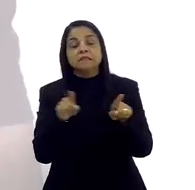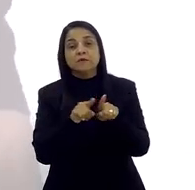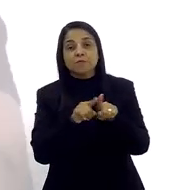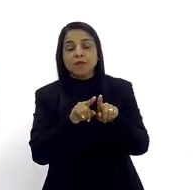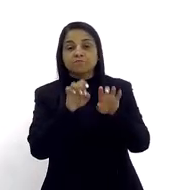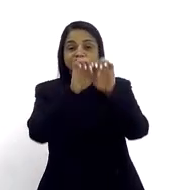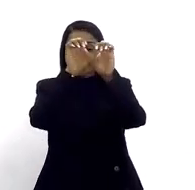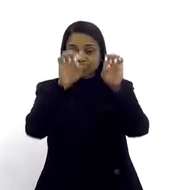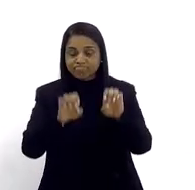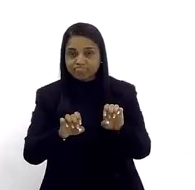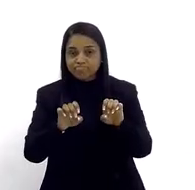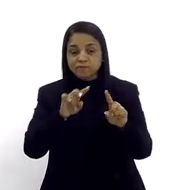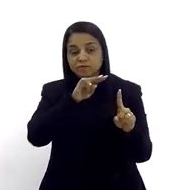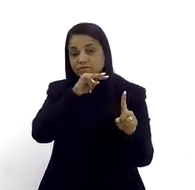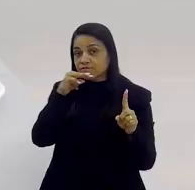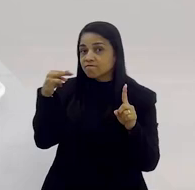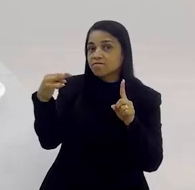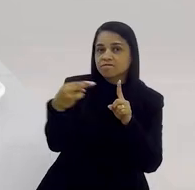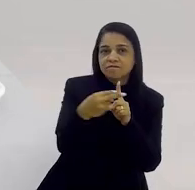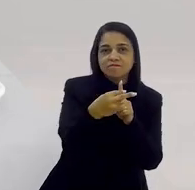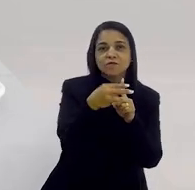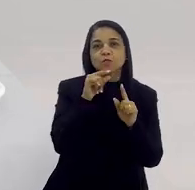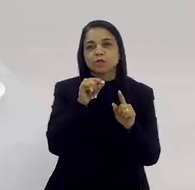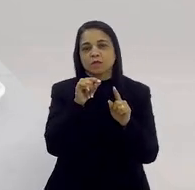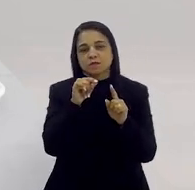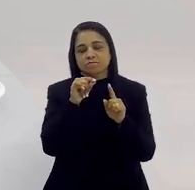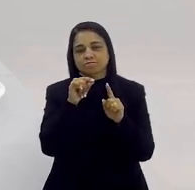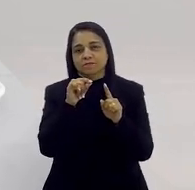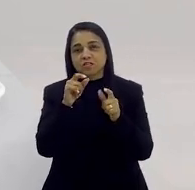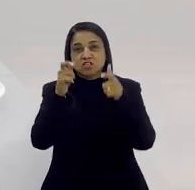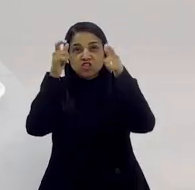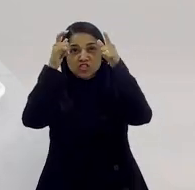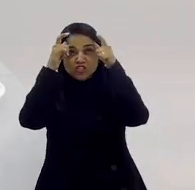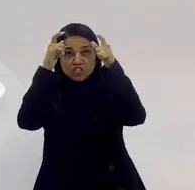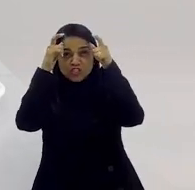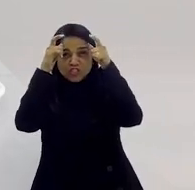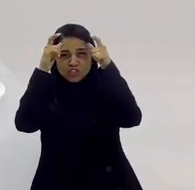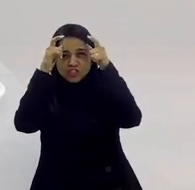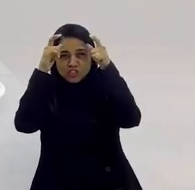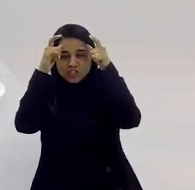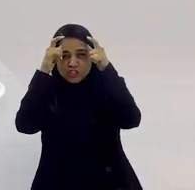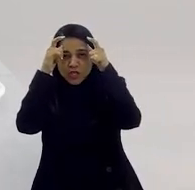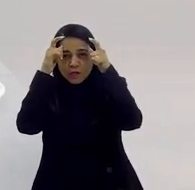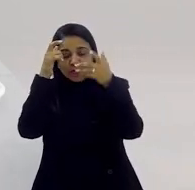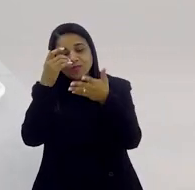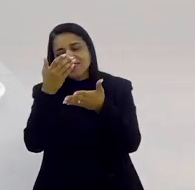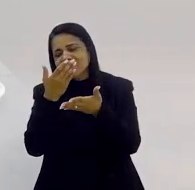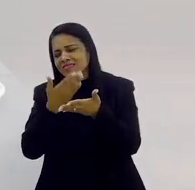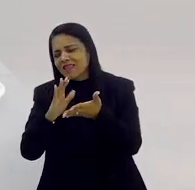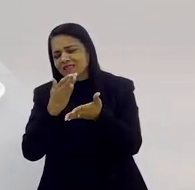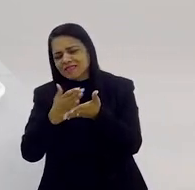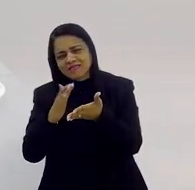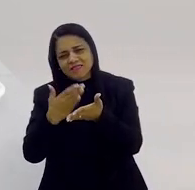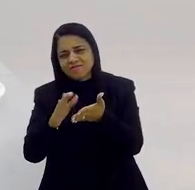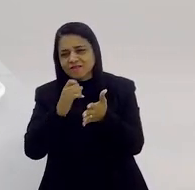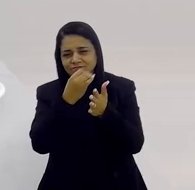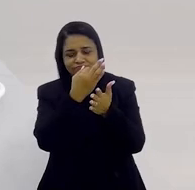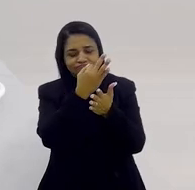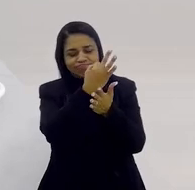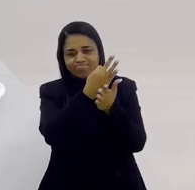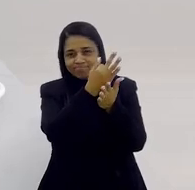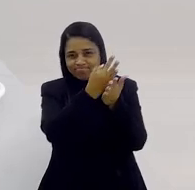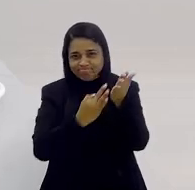do racismo religioso é de queixo não é diabo não tem nada a ver com o diabo nada